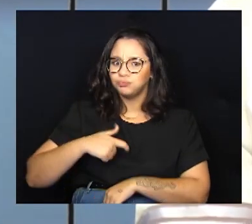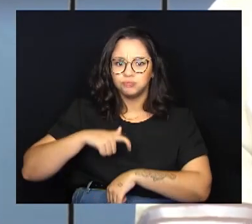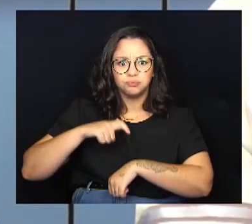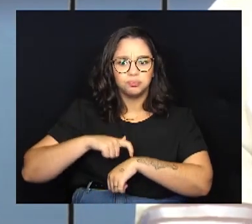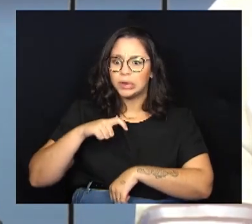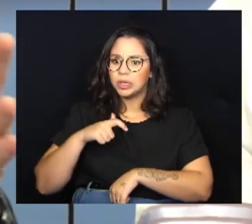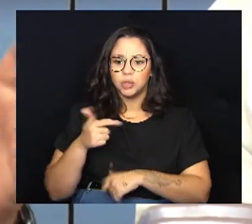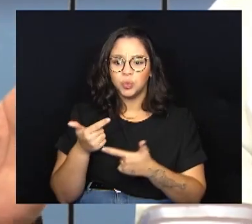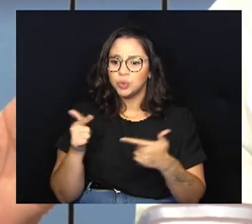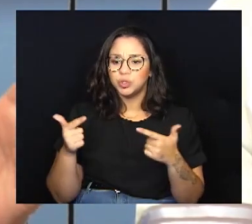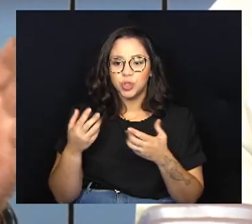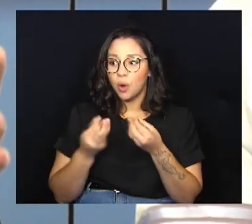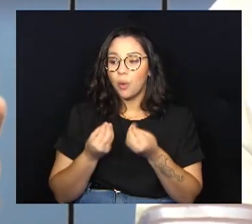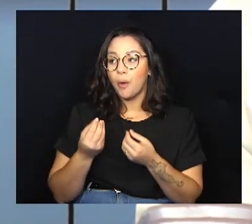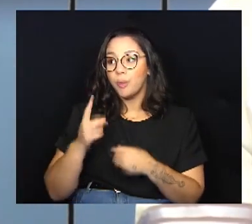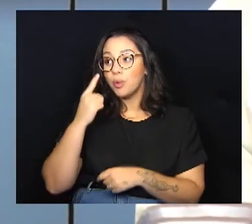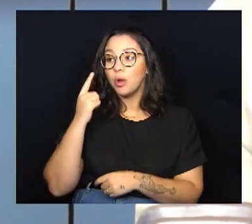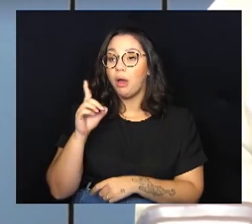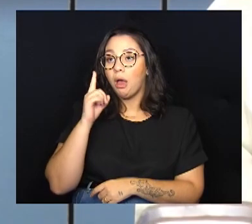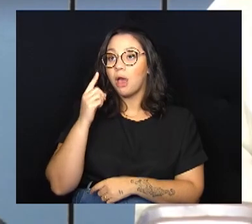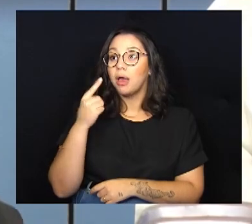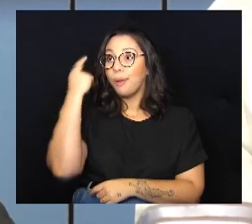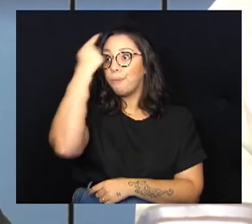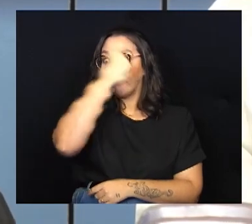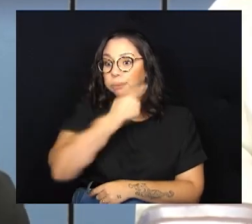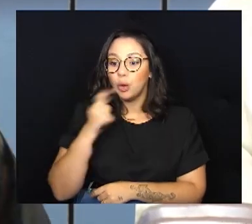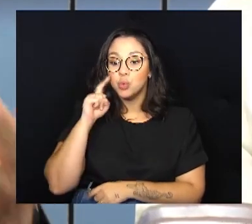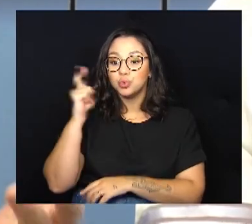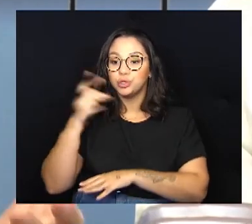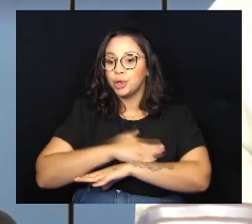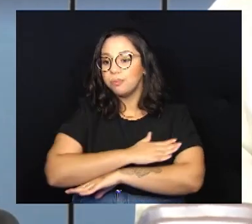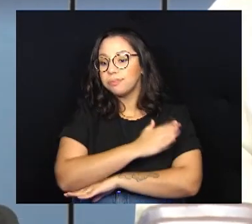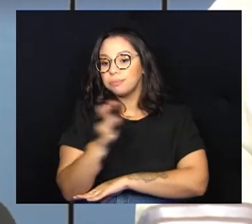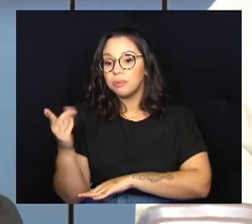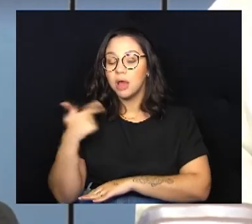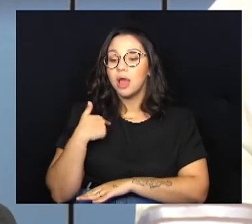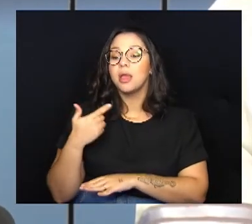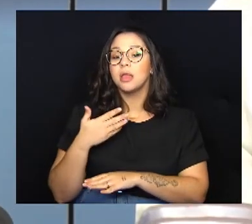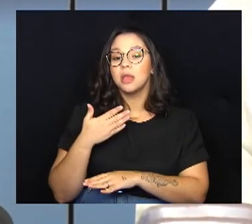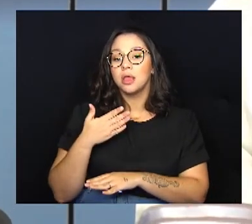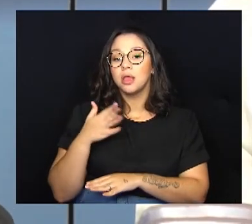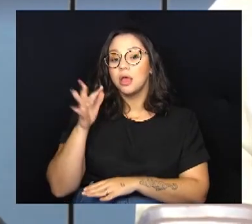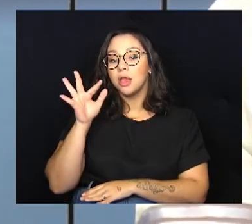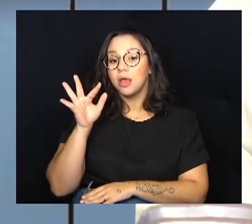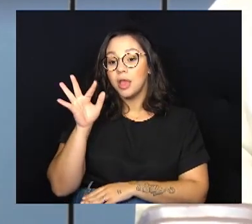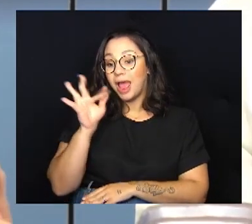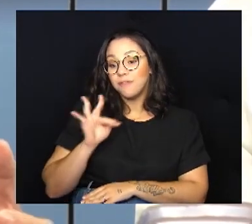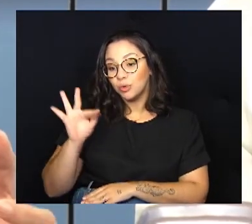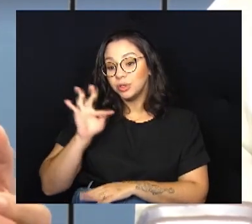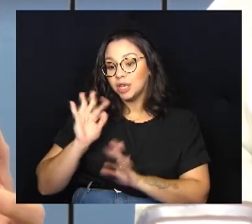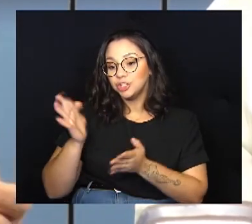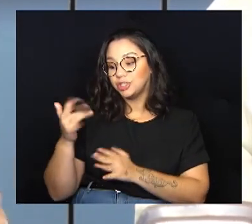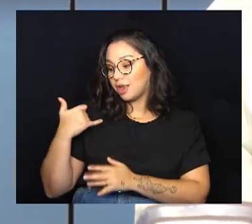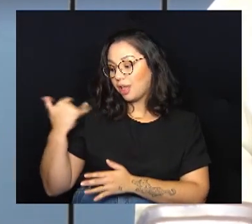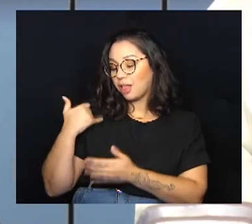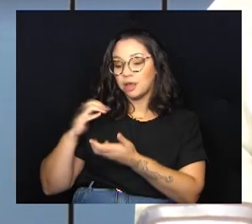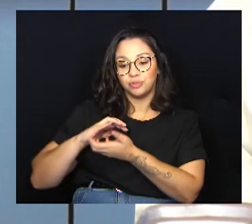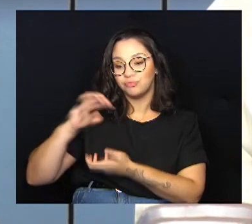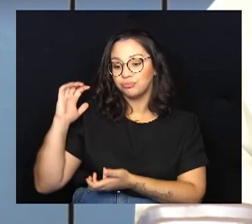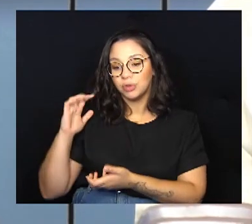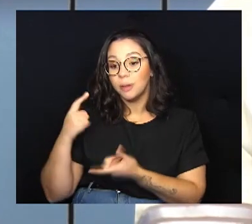estamos observando aí, direto e reto, a saúde mental, né? Sempre colocando de lado, sempre tendo um olhar um